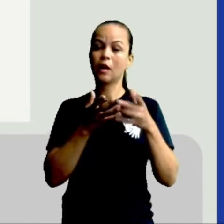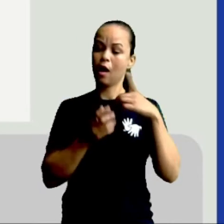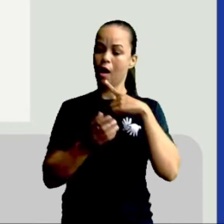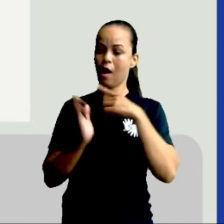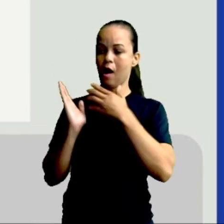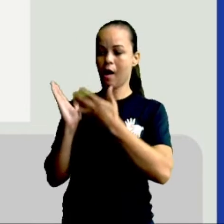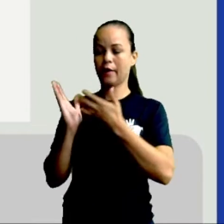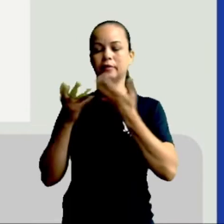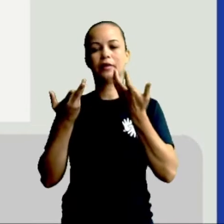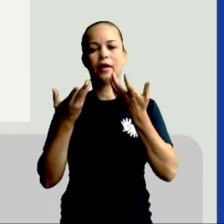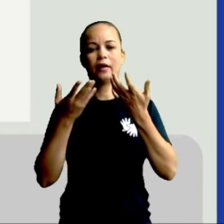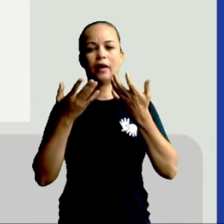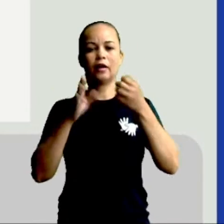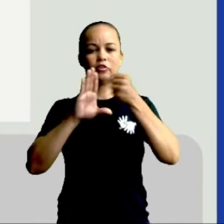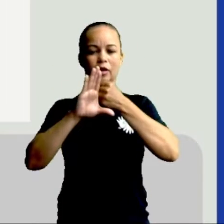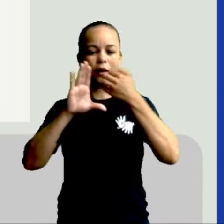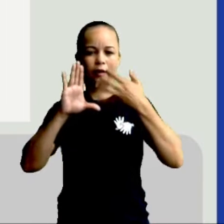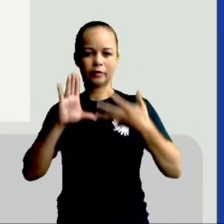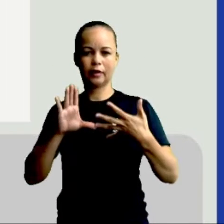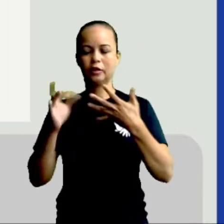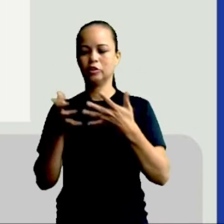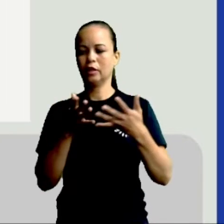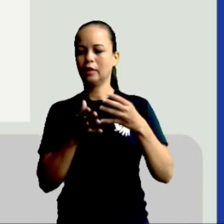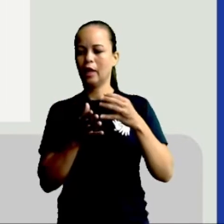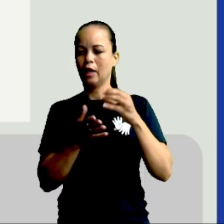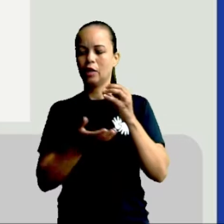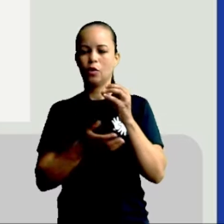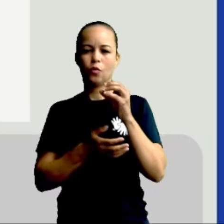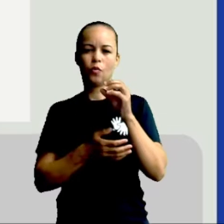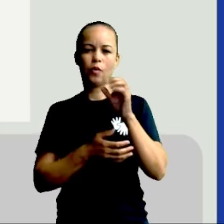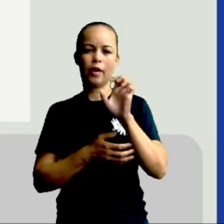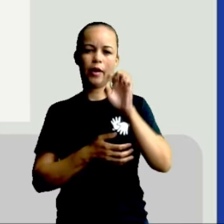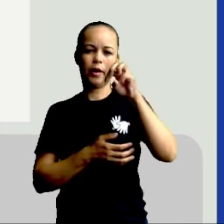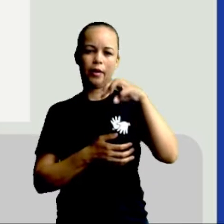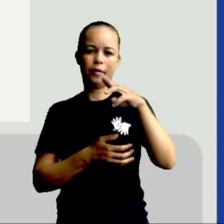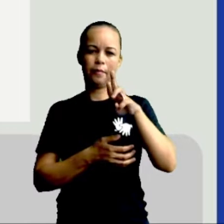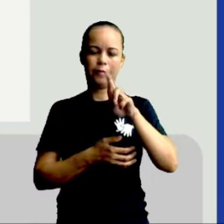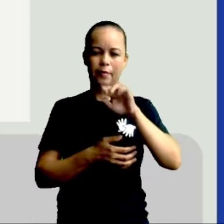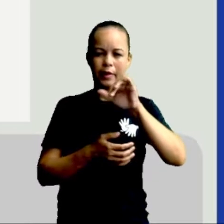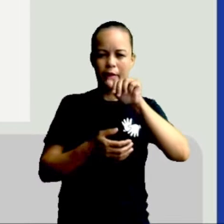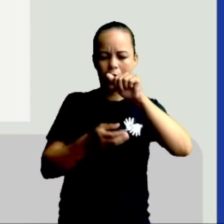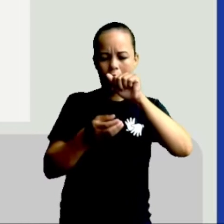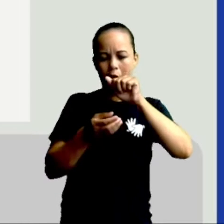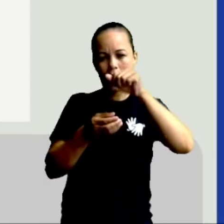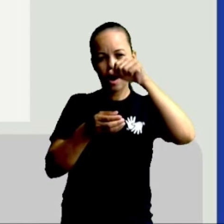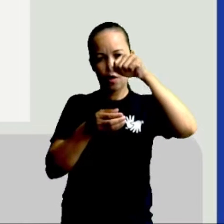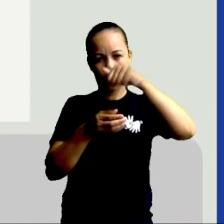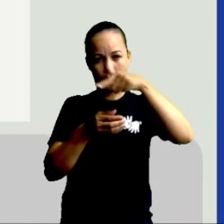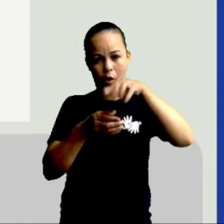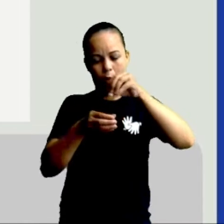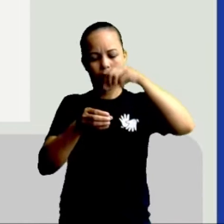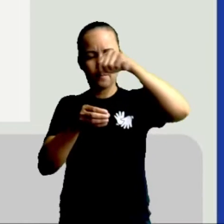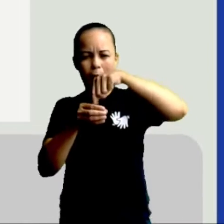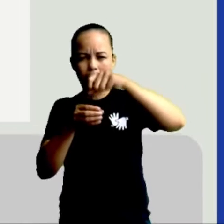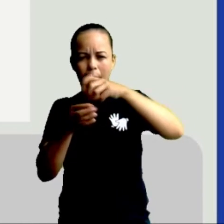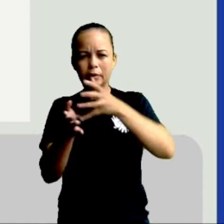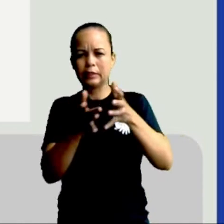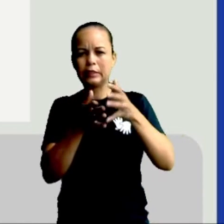são embriofitas, ou seja, tem um embrião protegido. A partir desse embrião protegido, que se